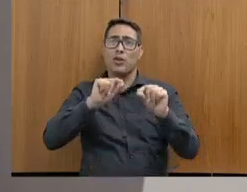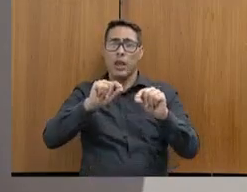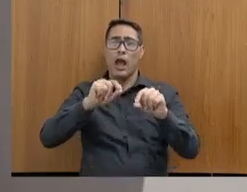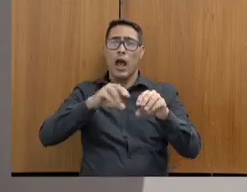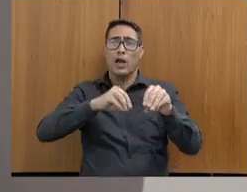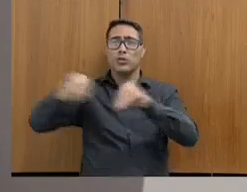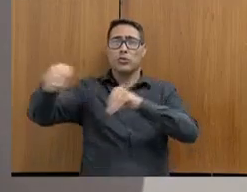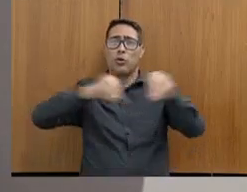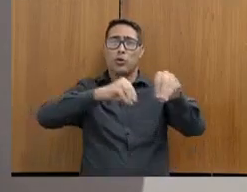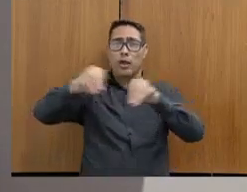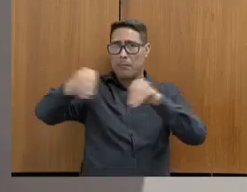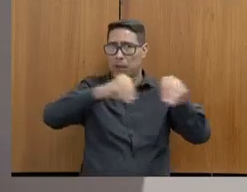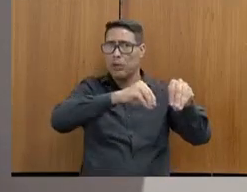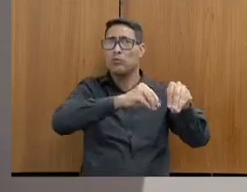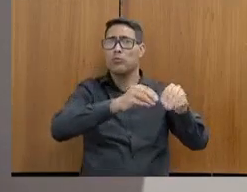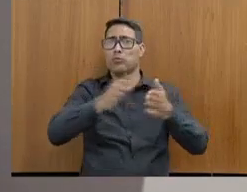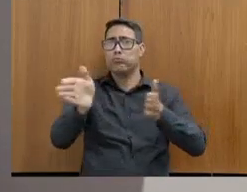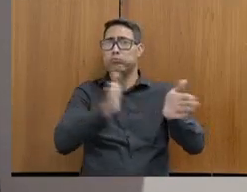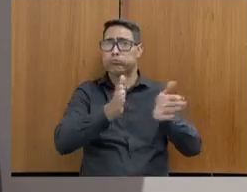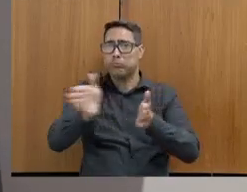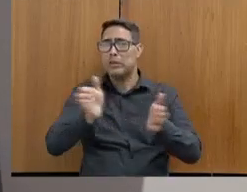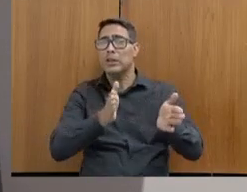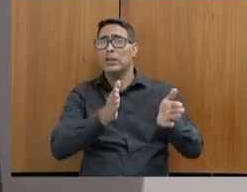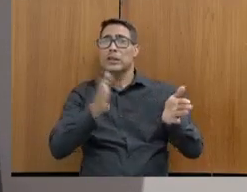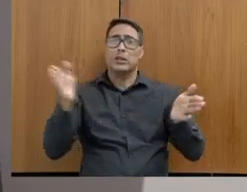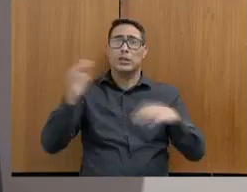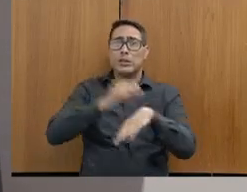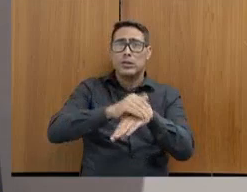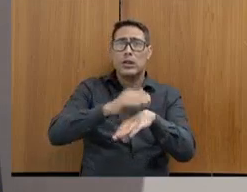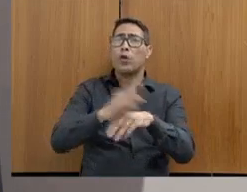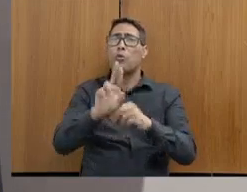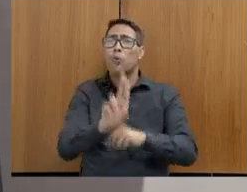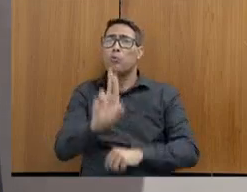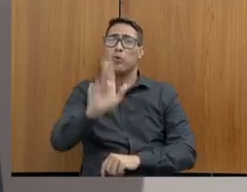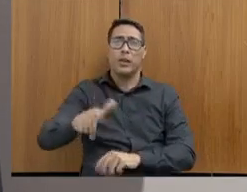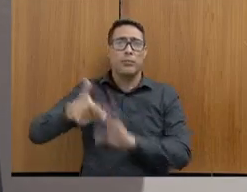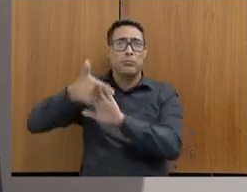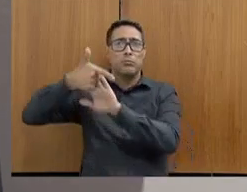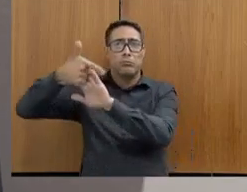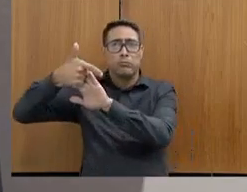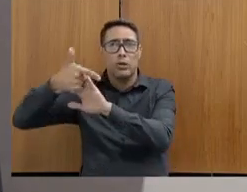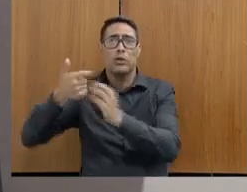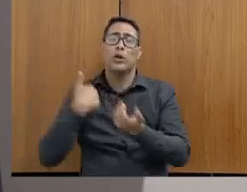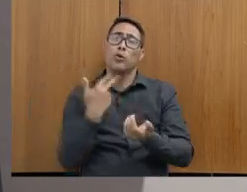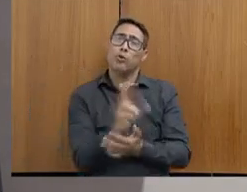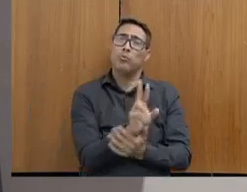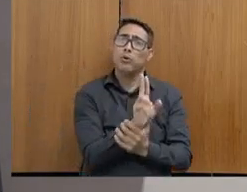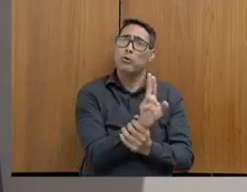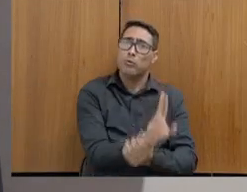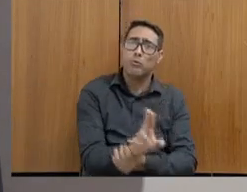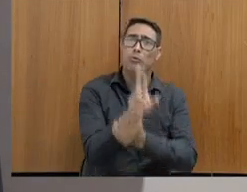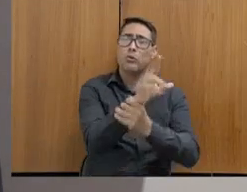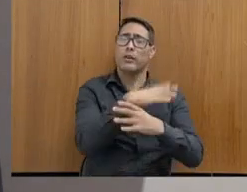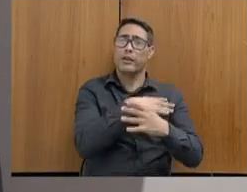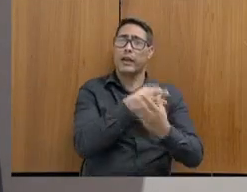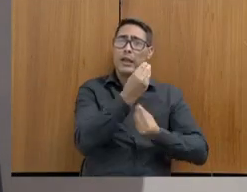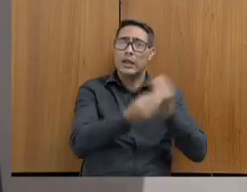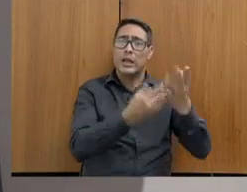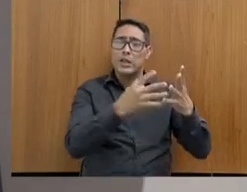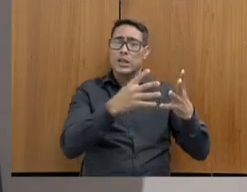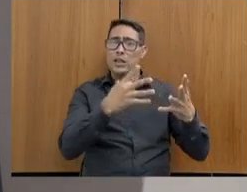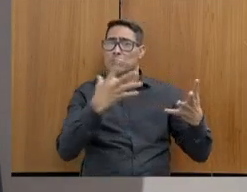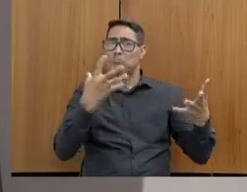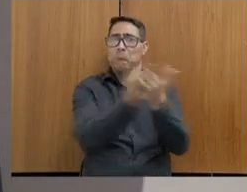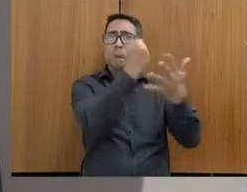aos cursos táticos tanto de manejo emprego de arma de fogo como também de técnicas de ação policial